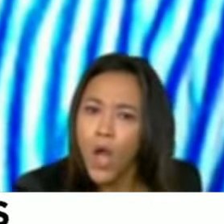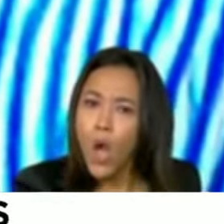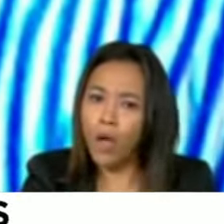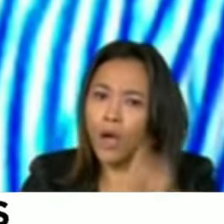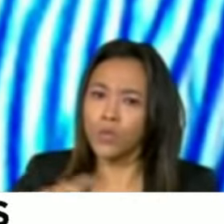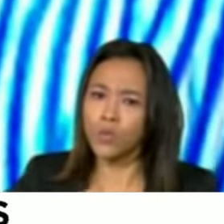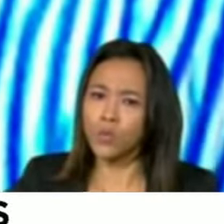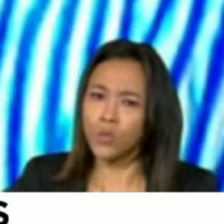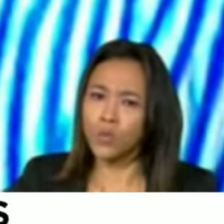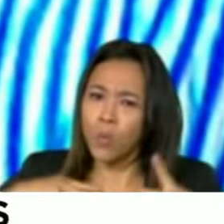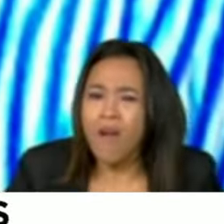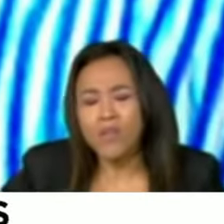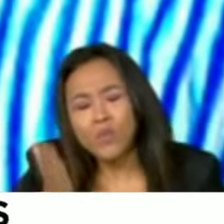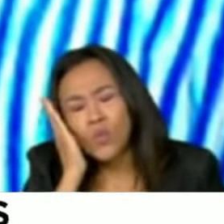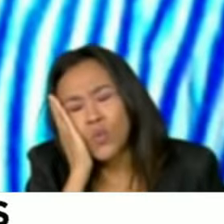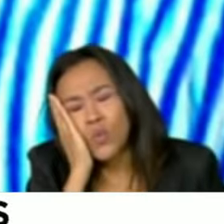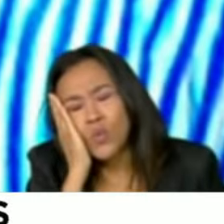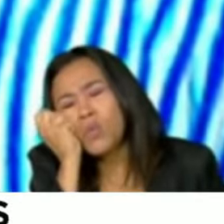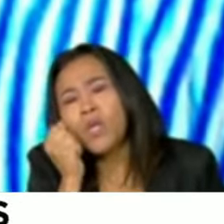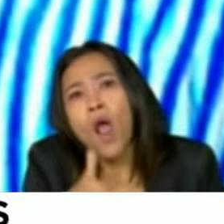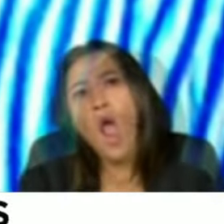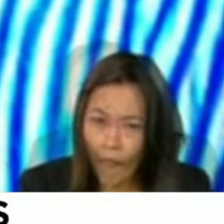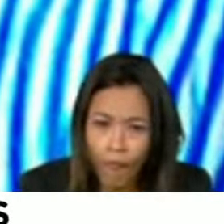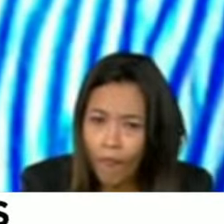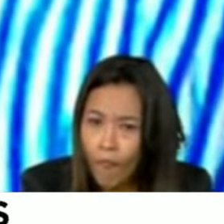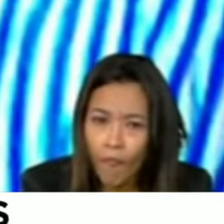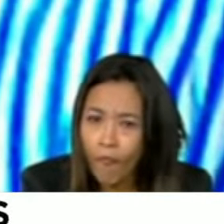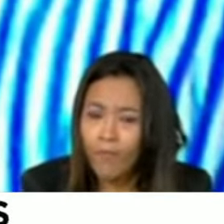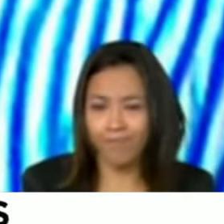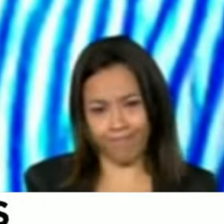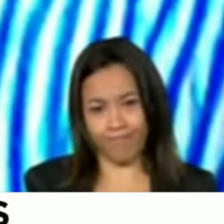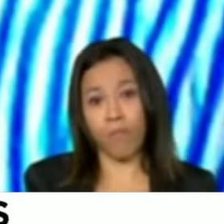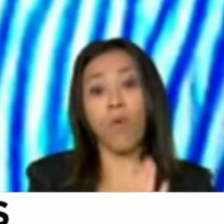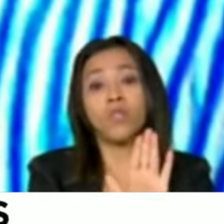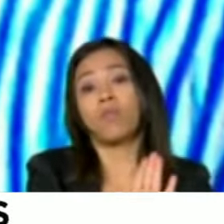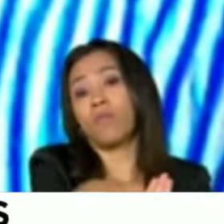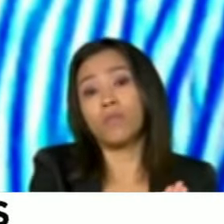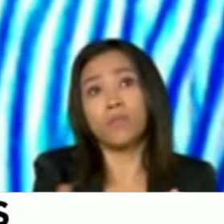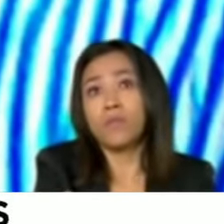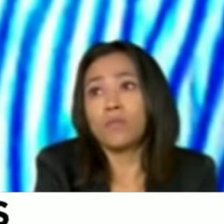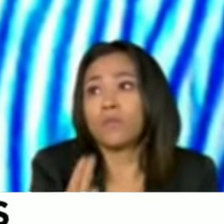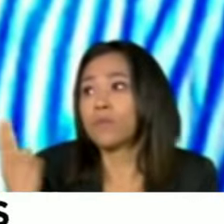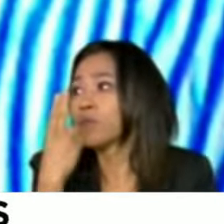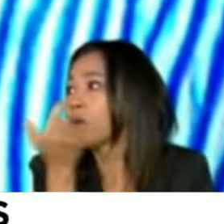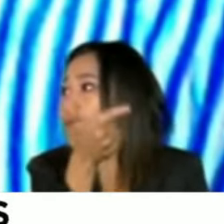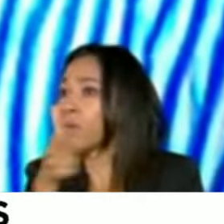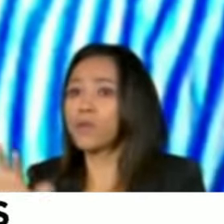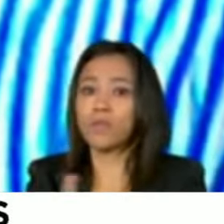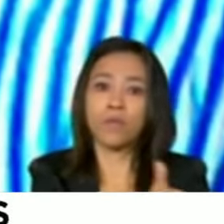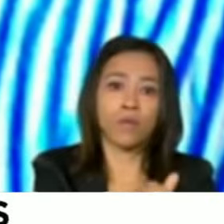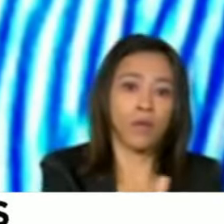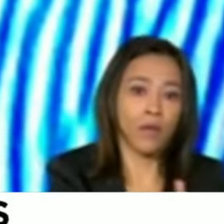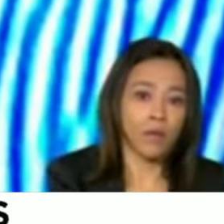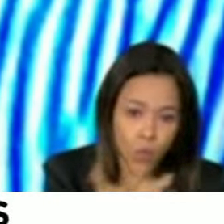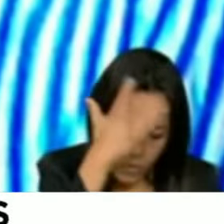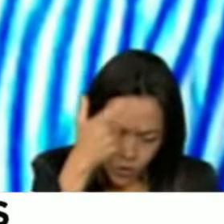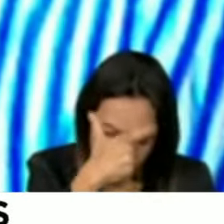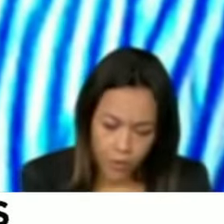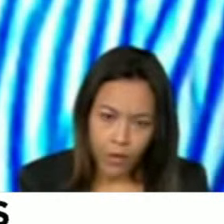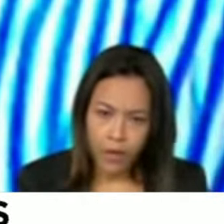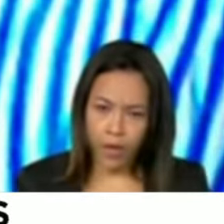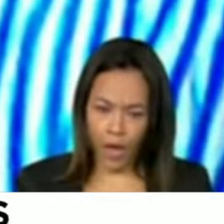humanos vão dormir toda noite sem ter o que comer. Que não existe outra alternativa para alguém que queira governar